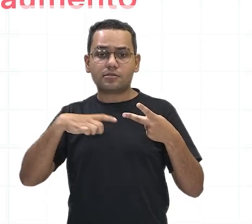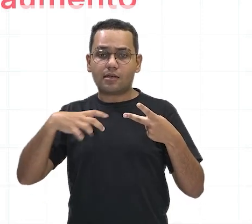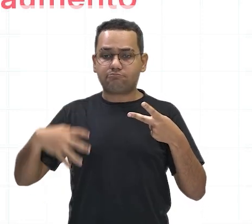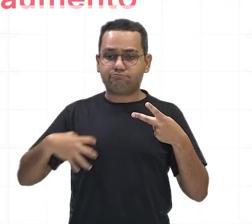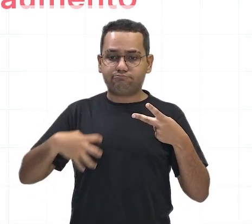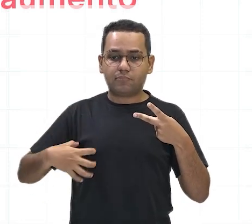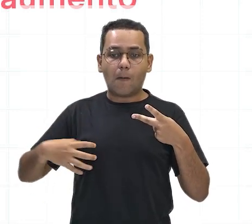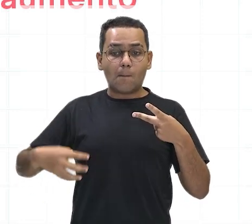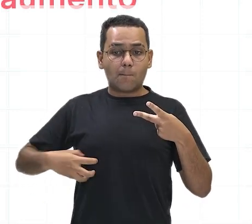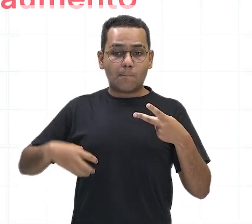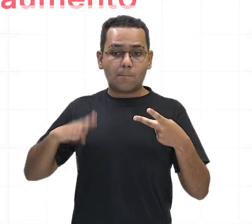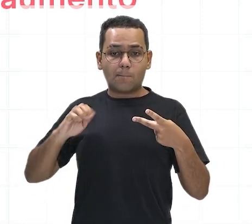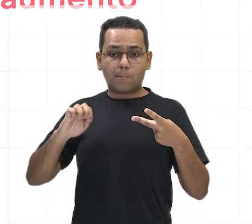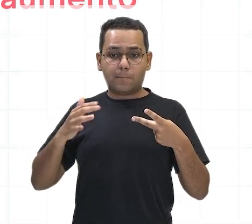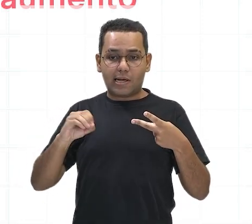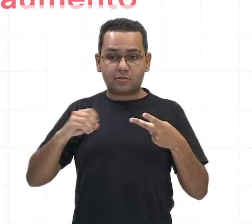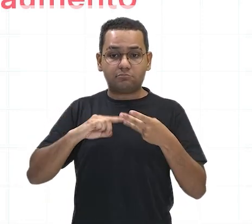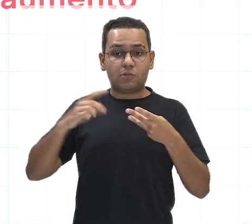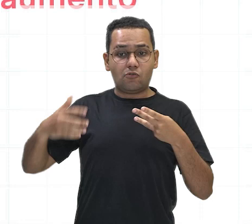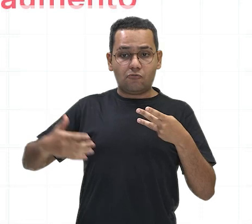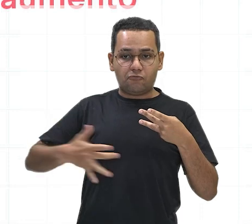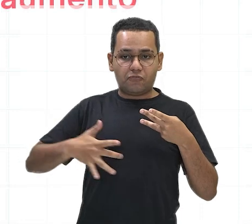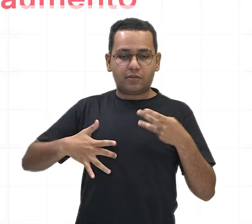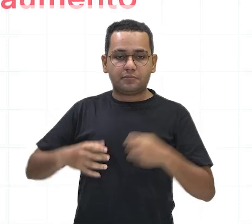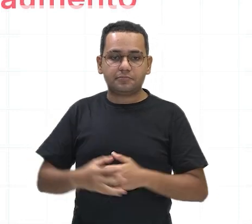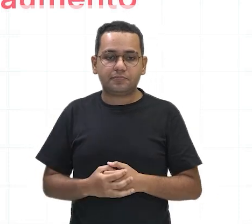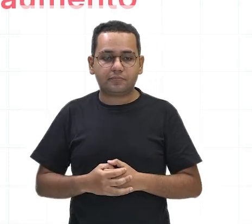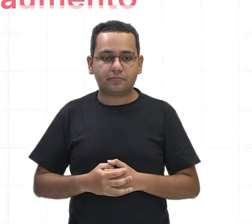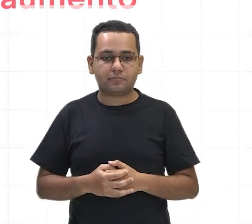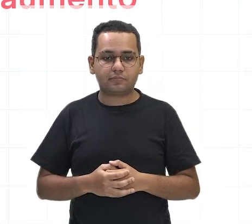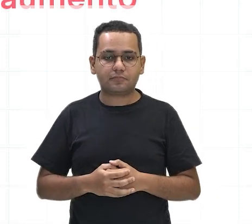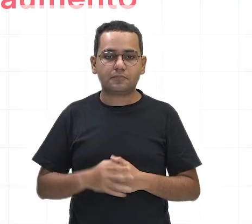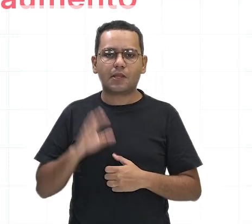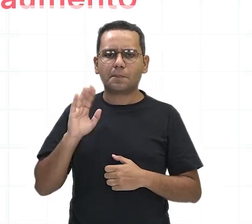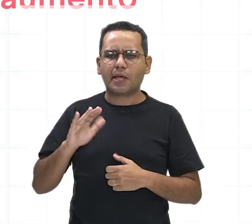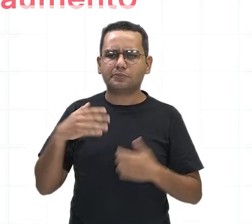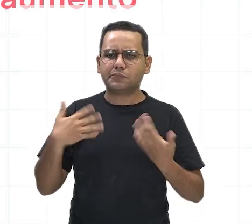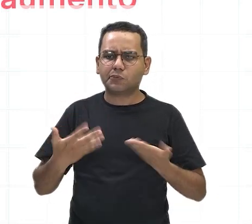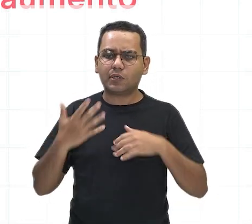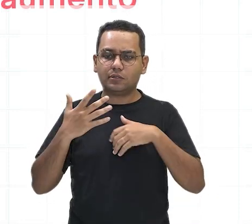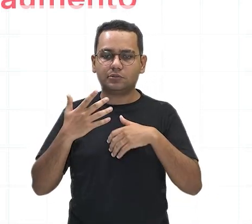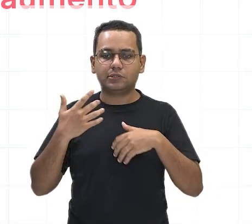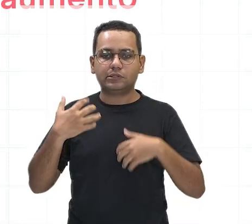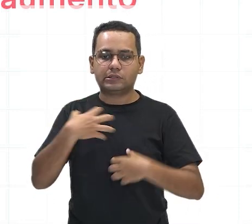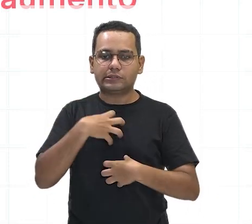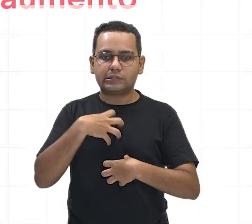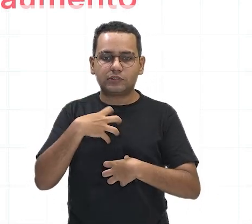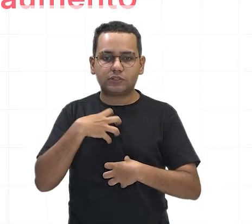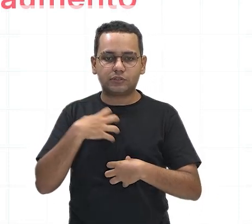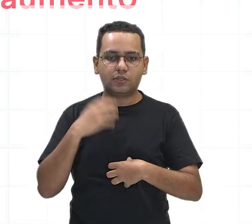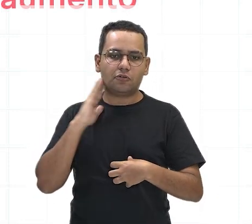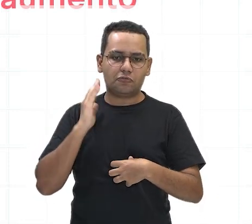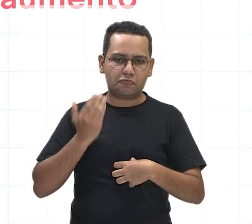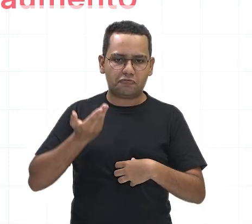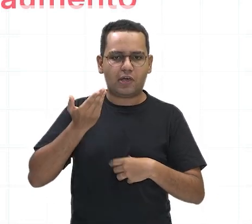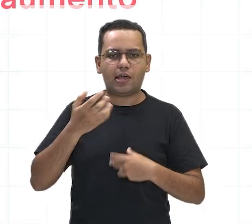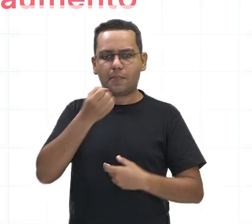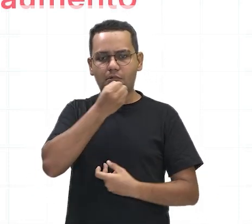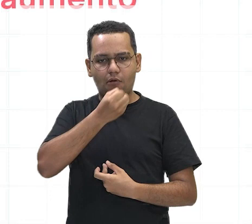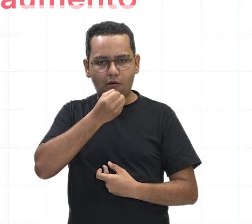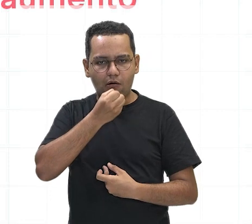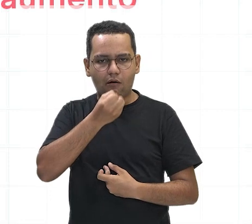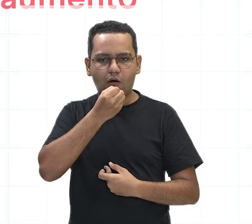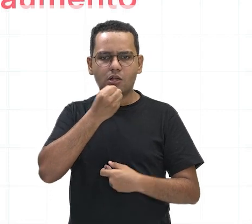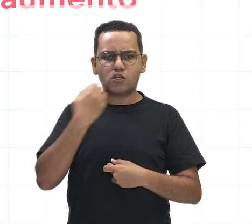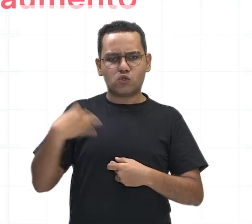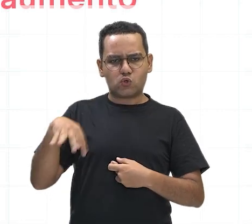da medula óssea. E aí os sintomas eles incluem febre, tosse, dor abdominal, anemia,